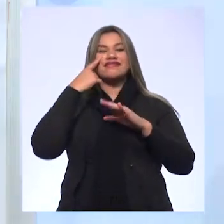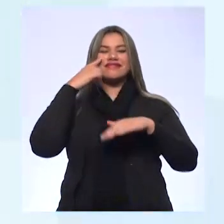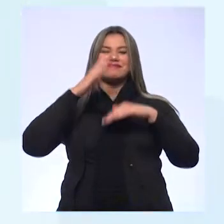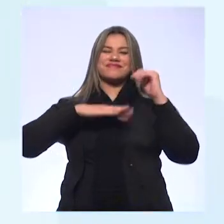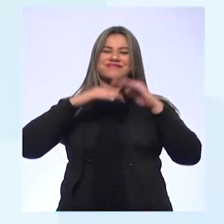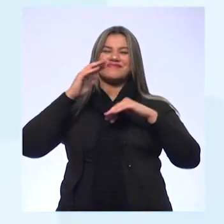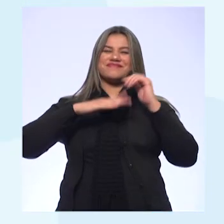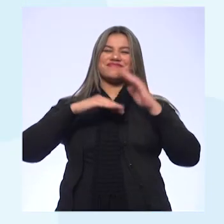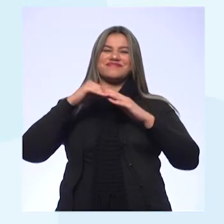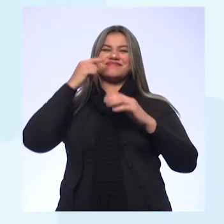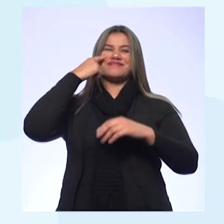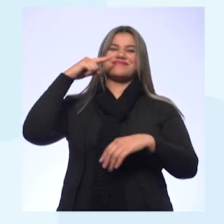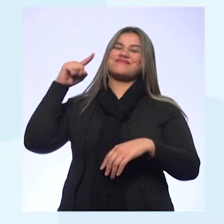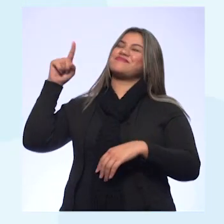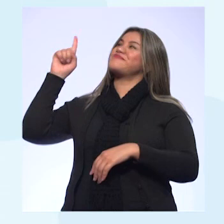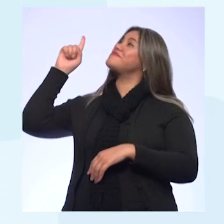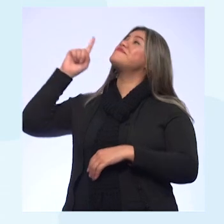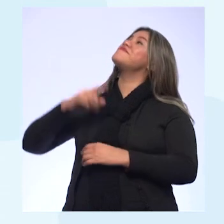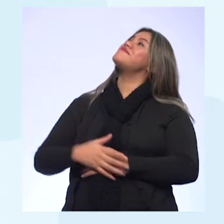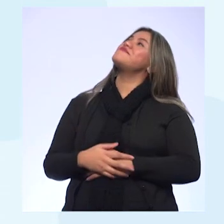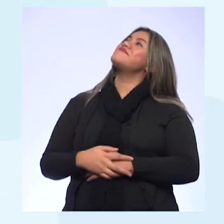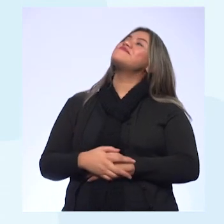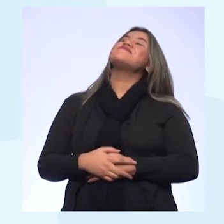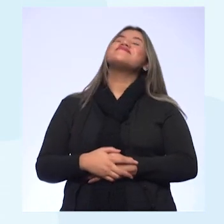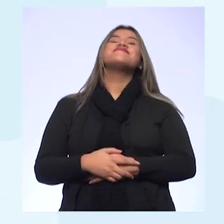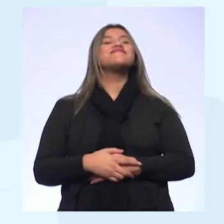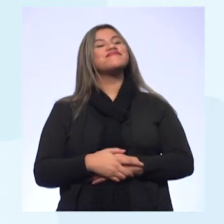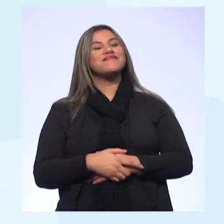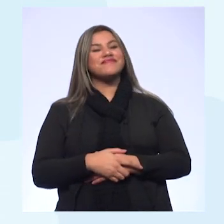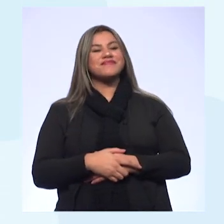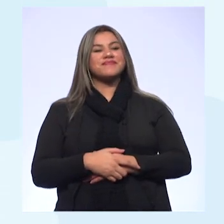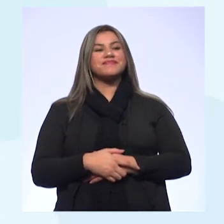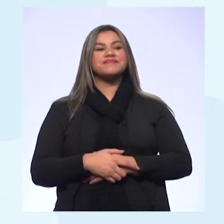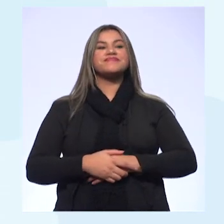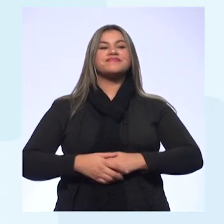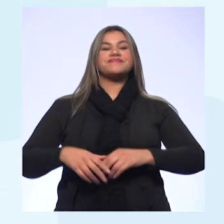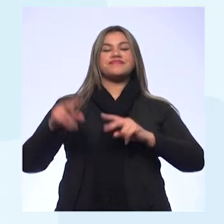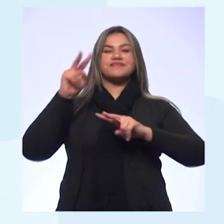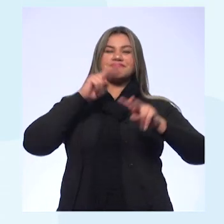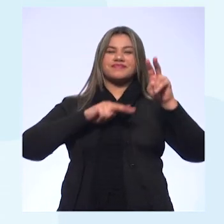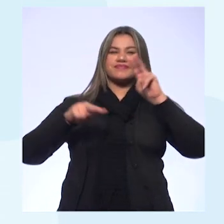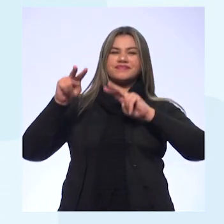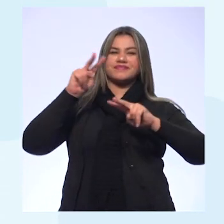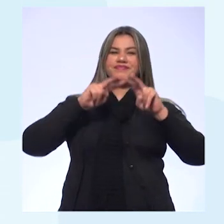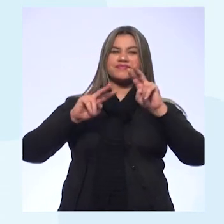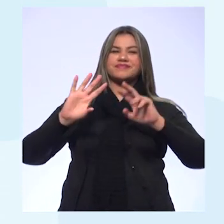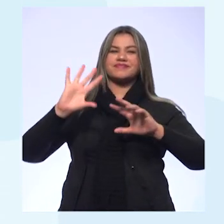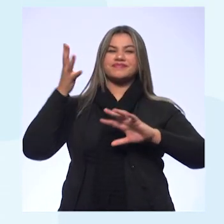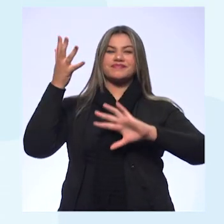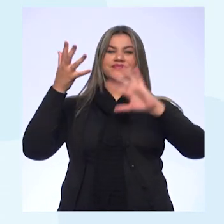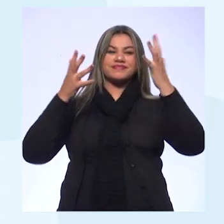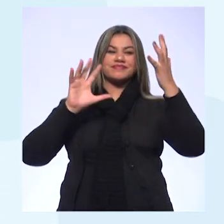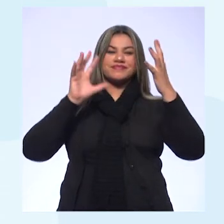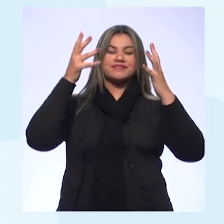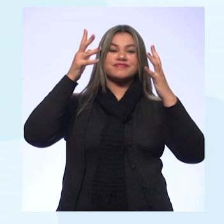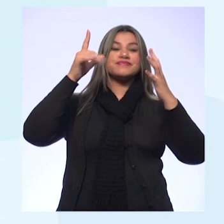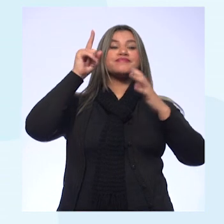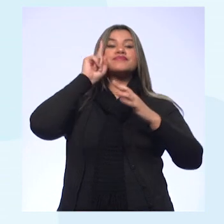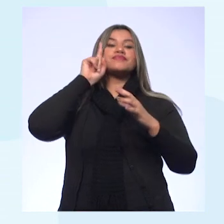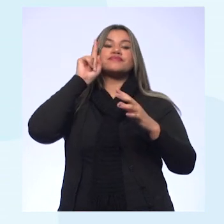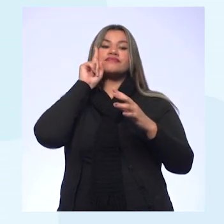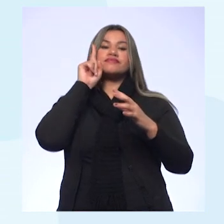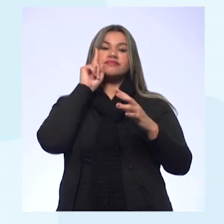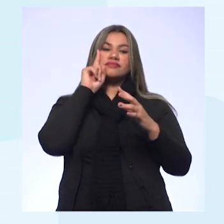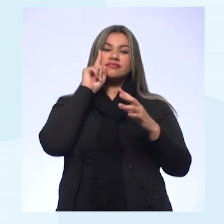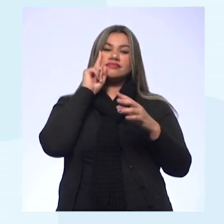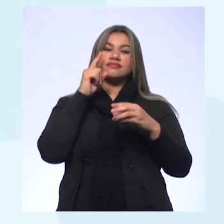nós vamos trabalhar hoje do currículo paulista é concluir com base em observações de situações do cotidiano